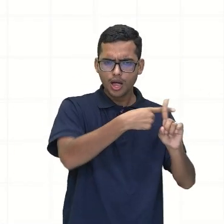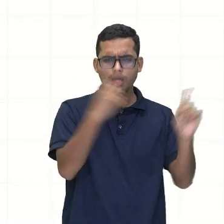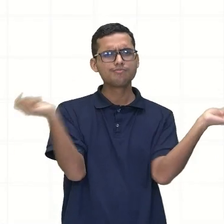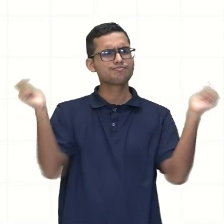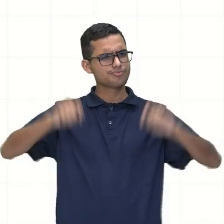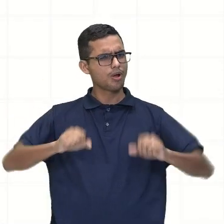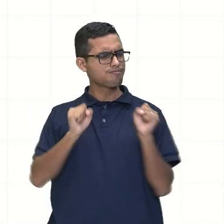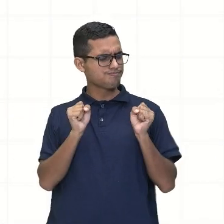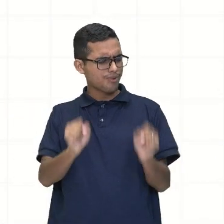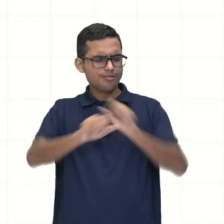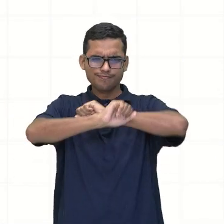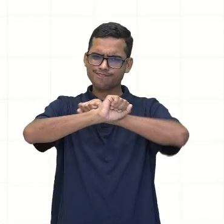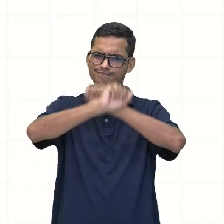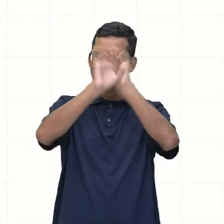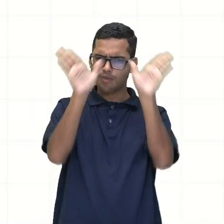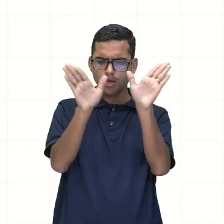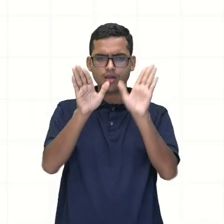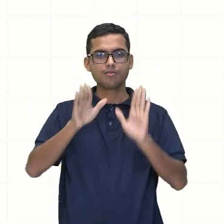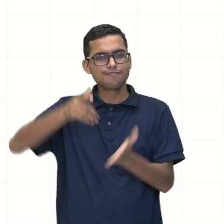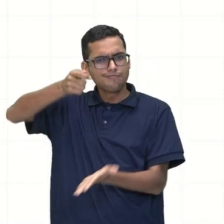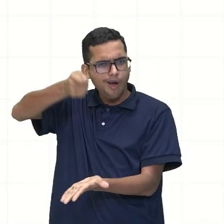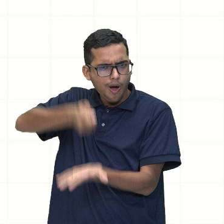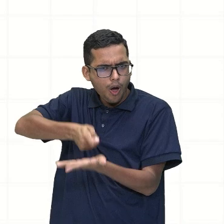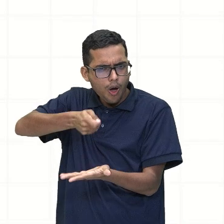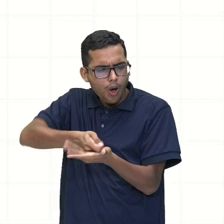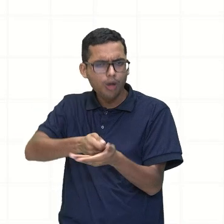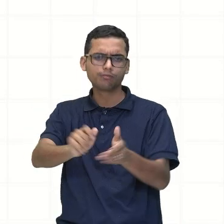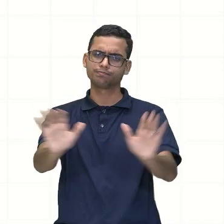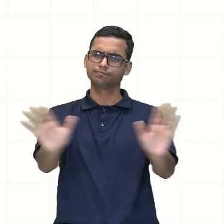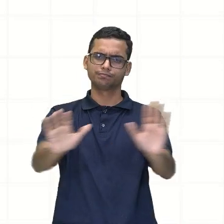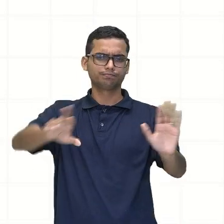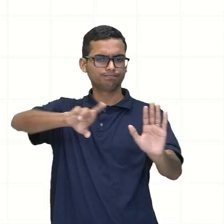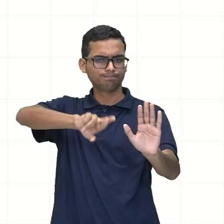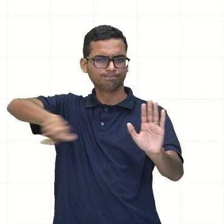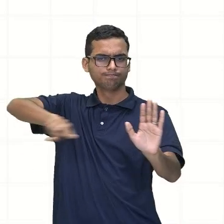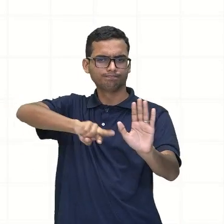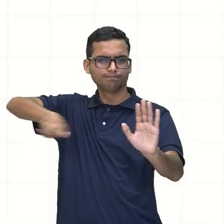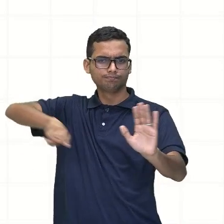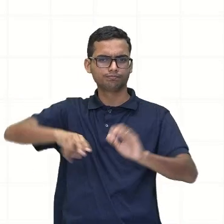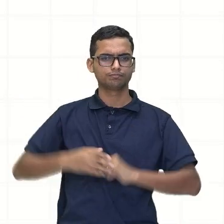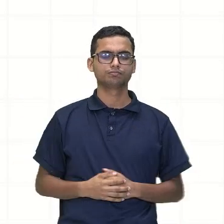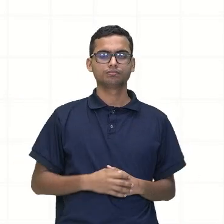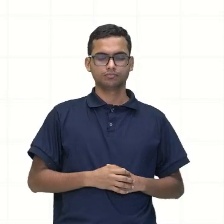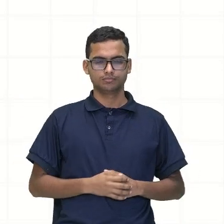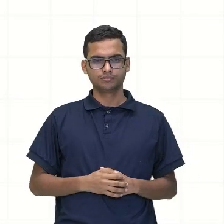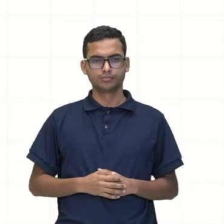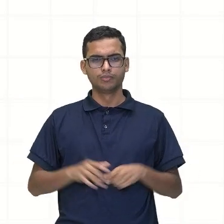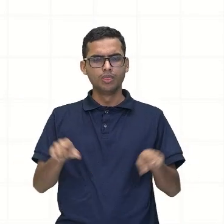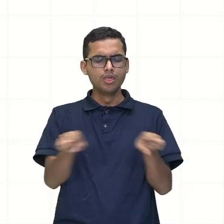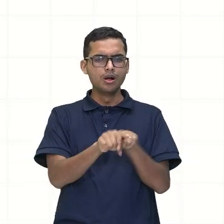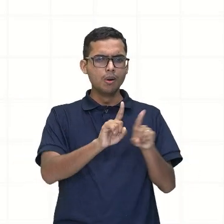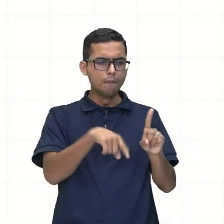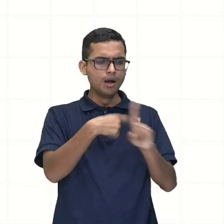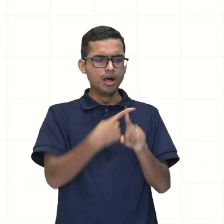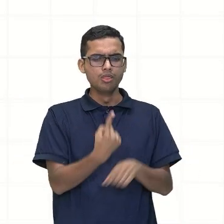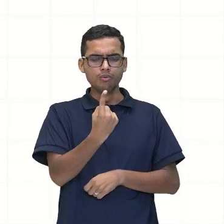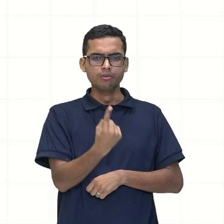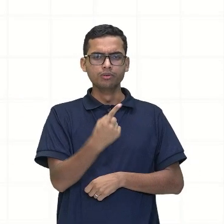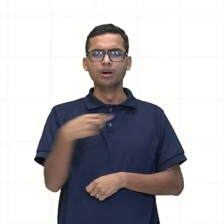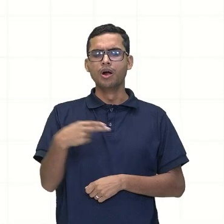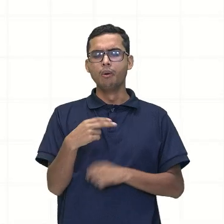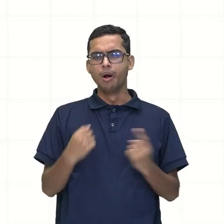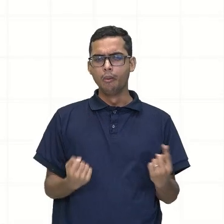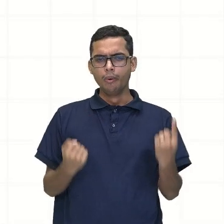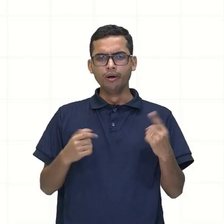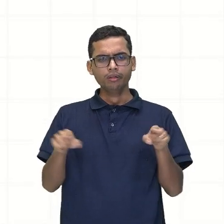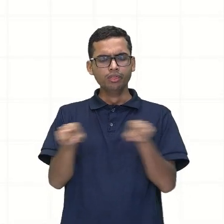pode. Ele só não é obrigatório. Então, mais 1 é a mesma coisa do que 1.